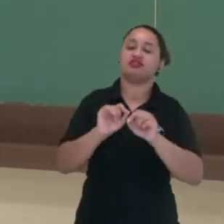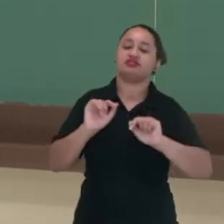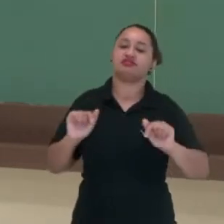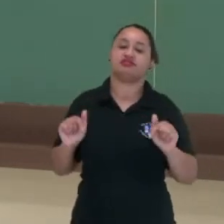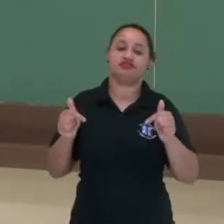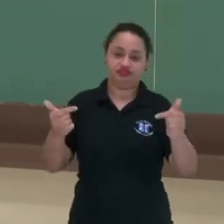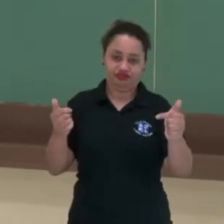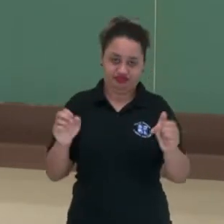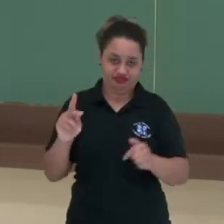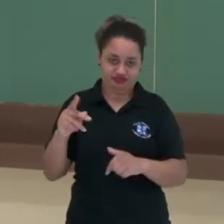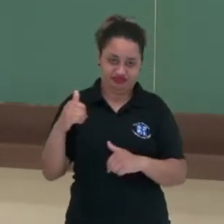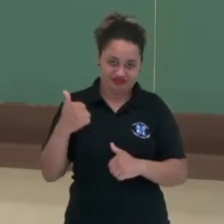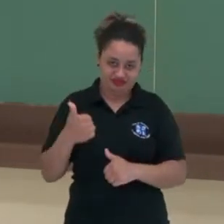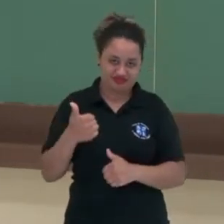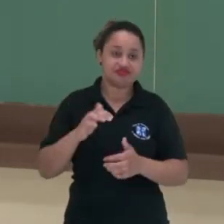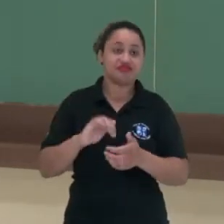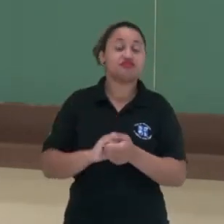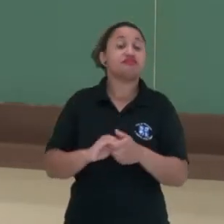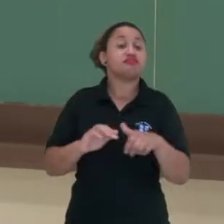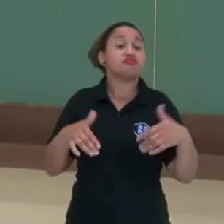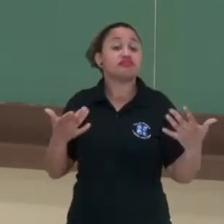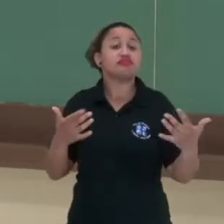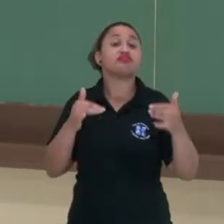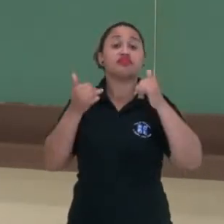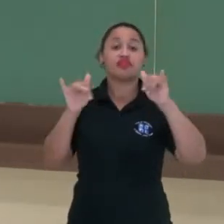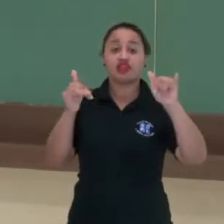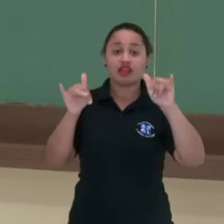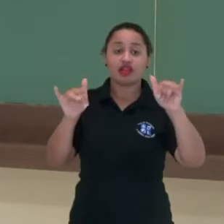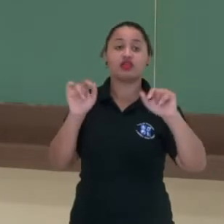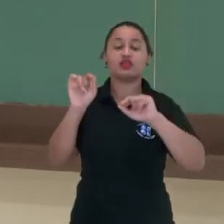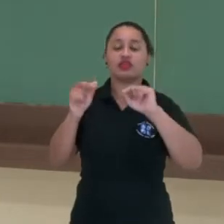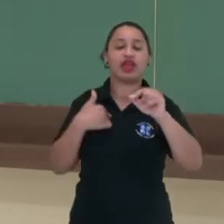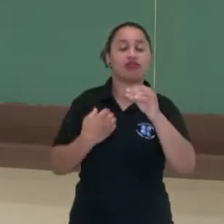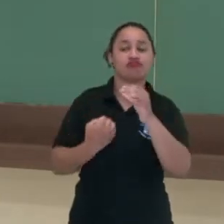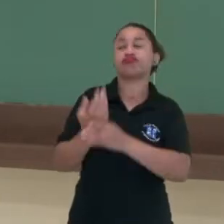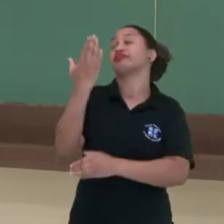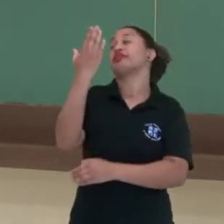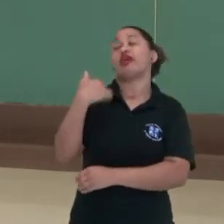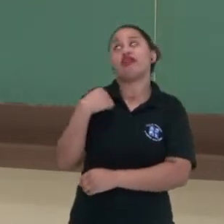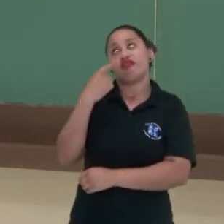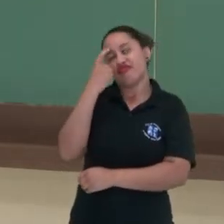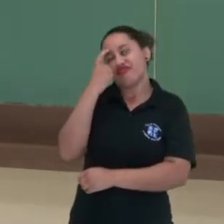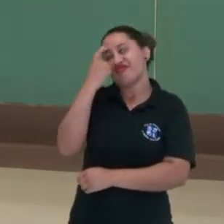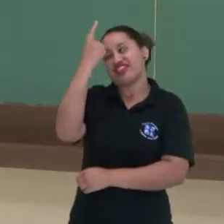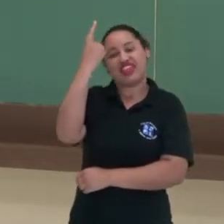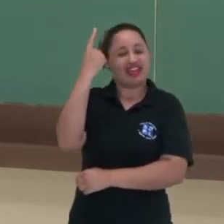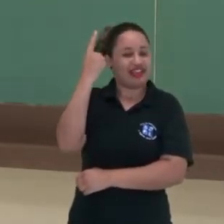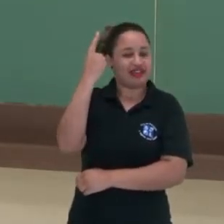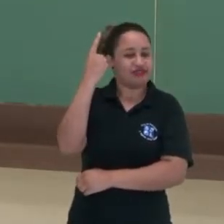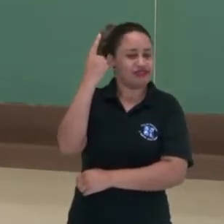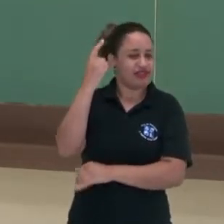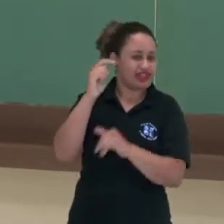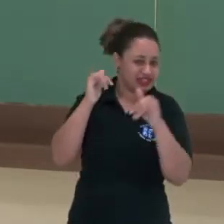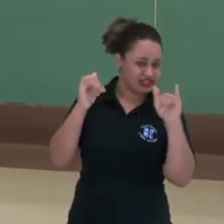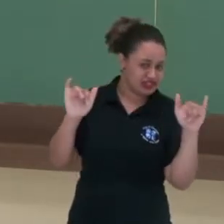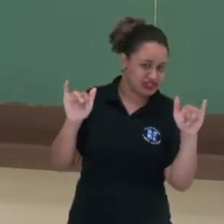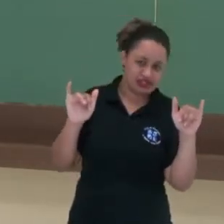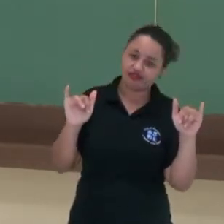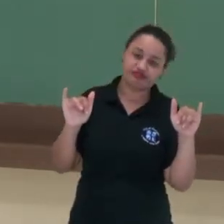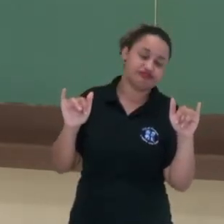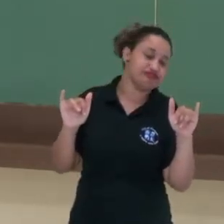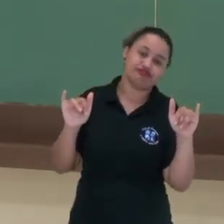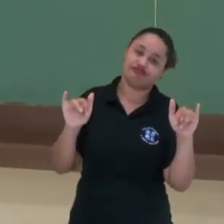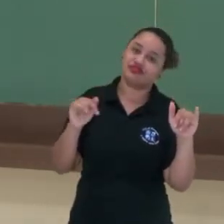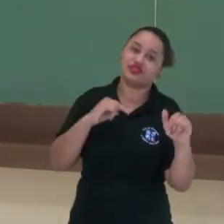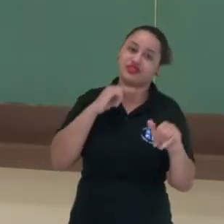ação. A energia não pode ser criada. Tipo, não tem como eu ir lá e criar energia. Também